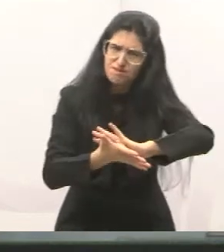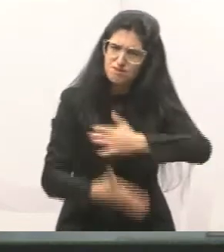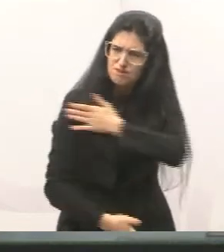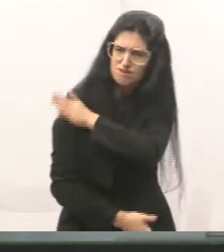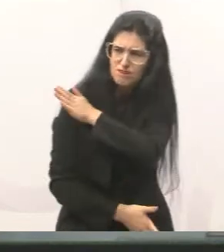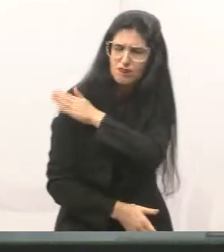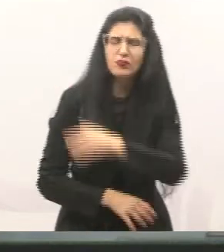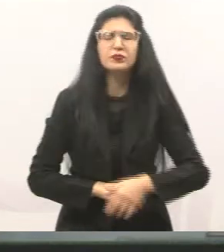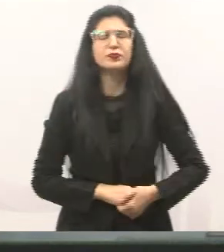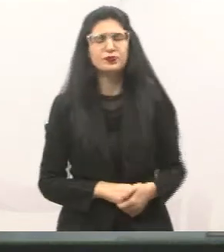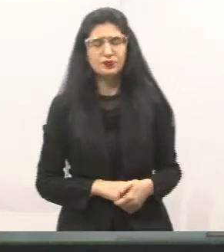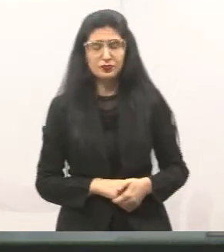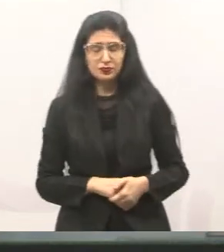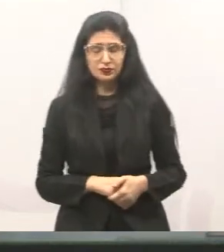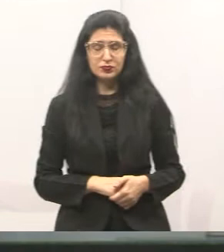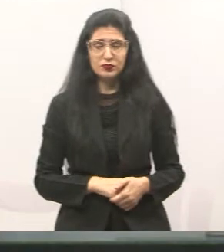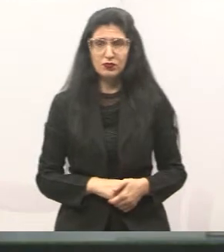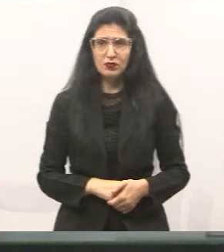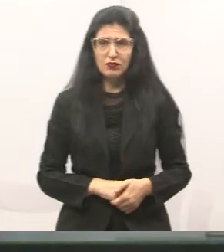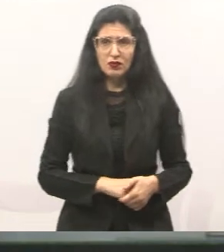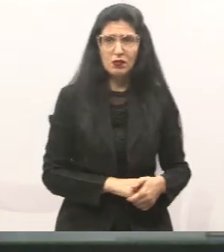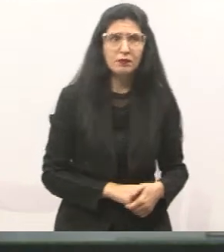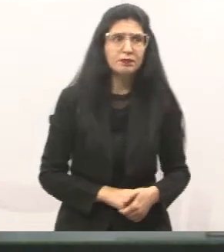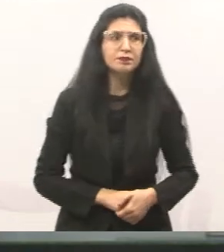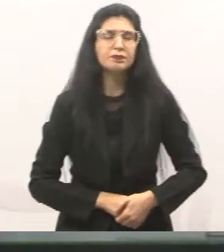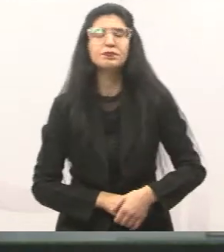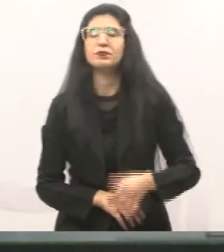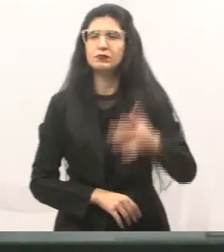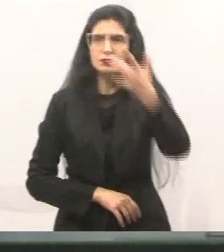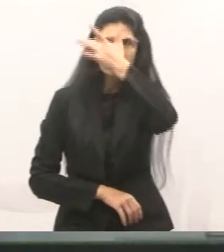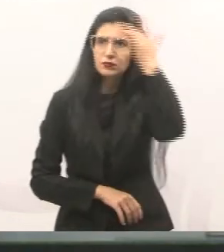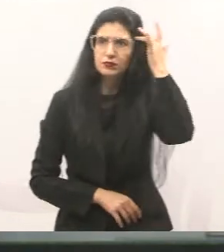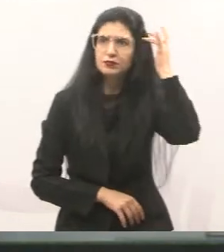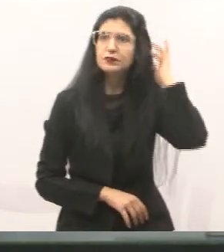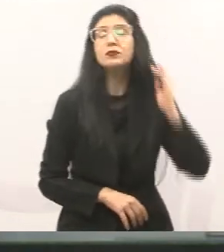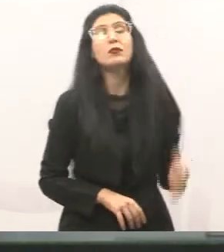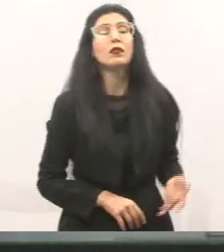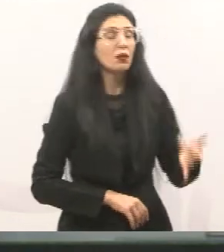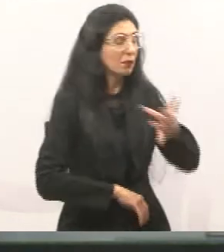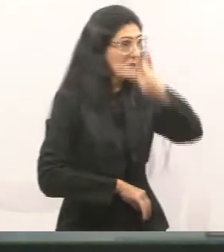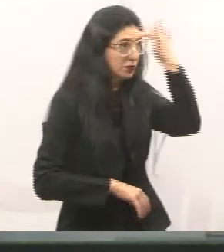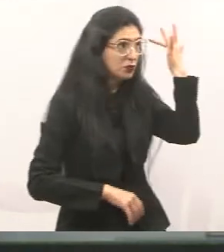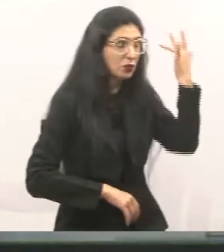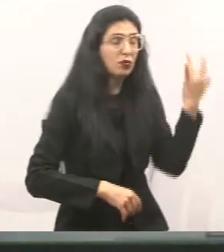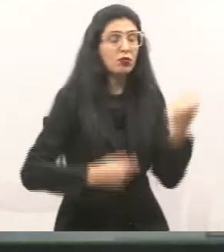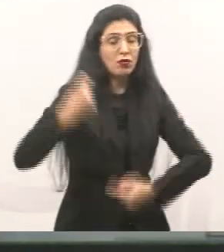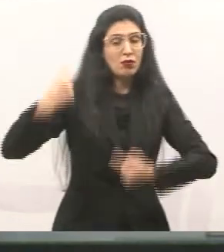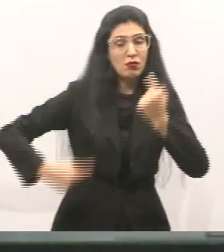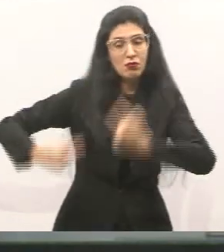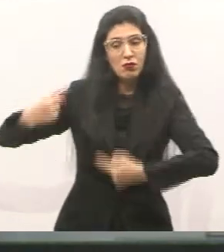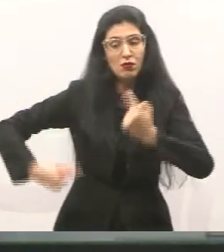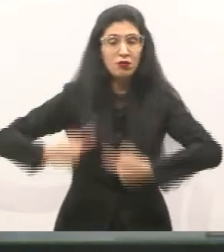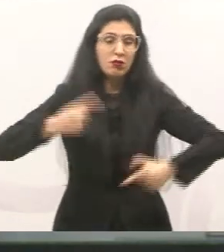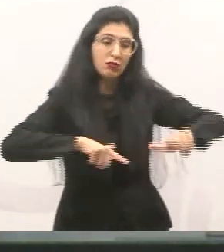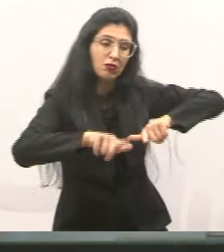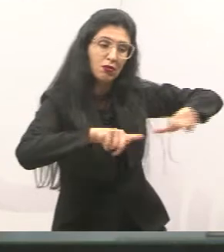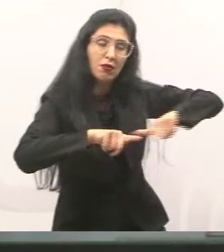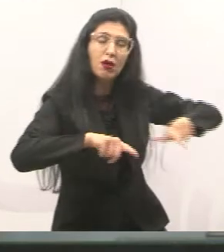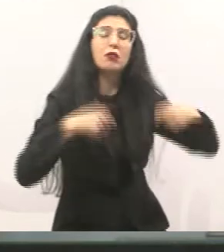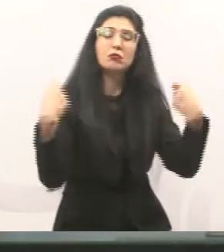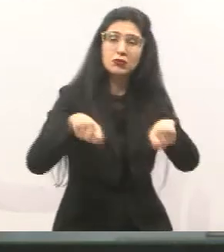considerando que no posto gestor público deve-se promover políticas afirmativas e